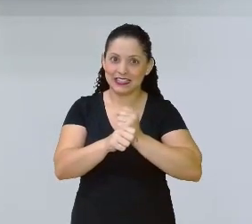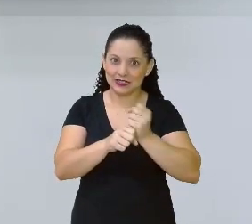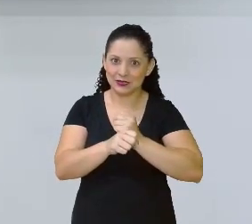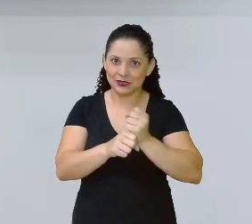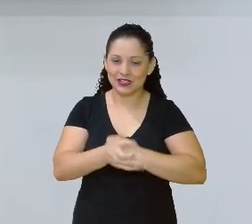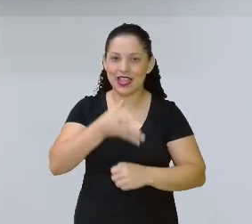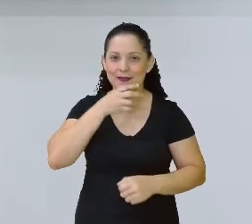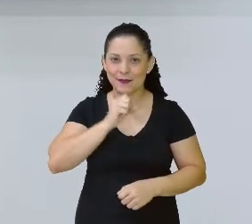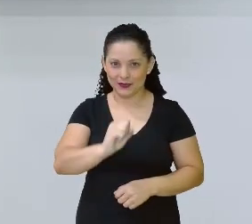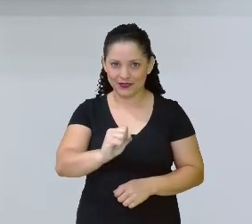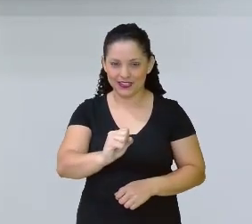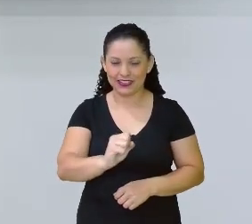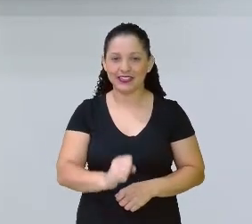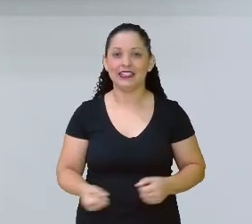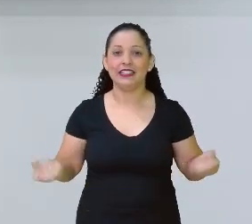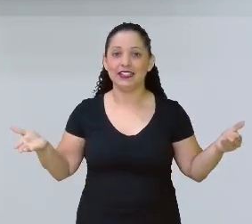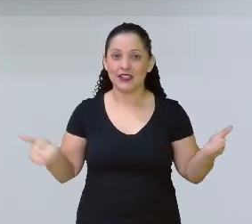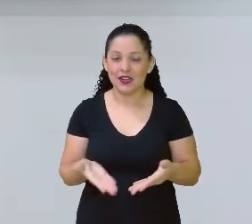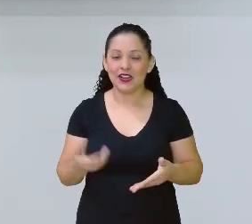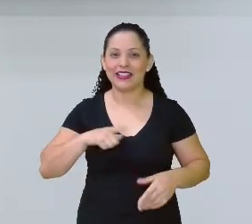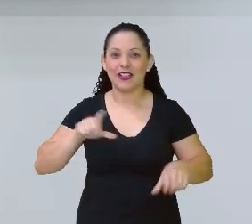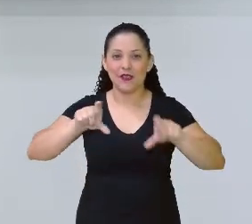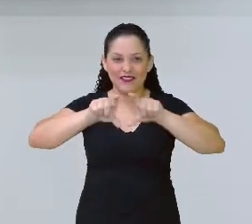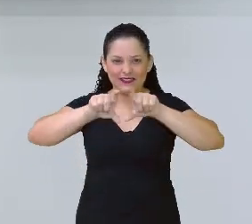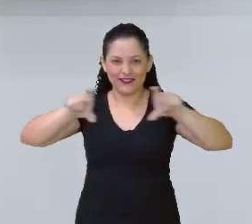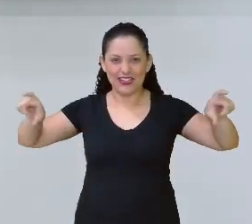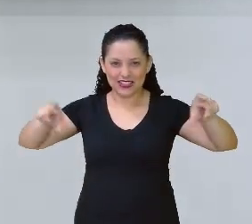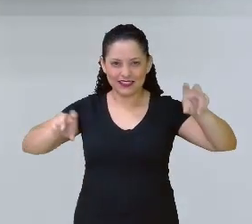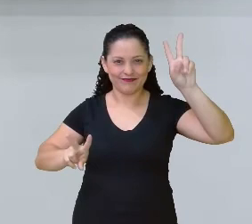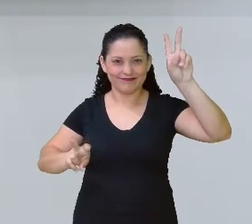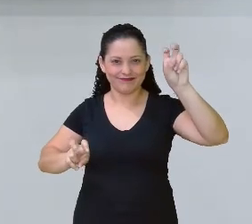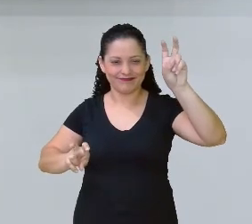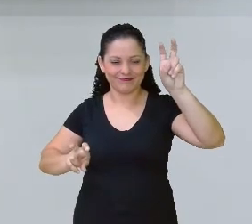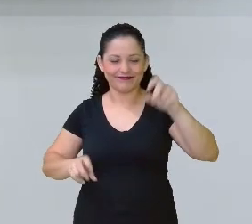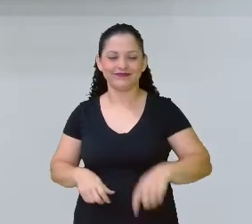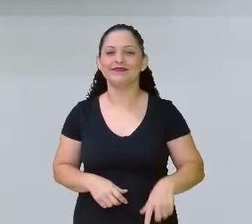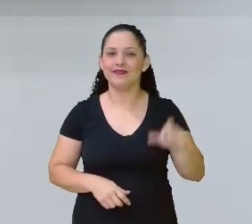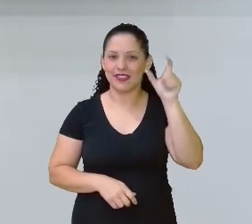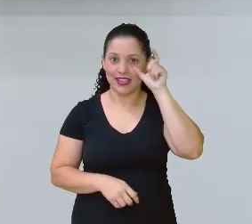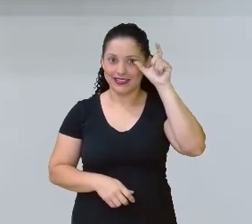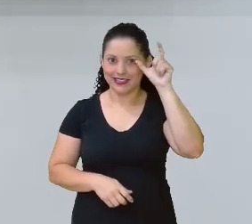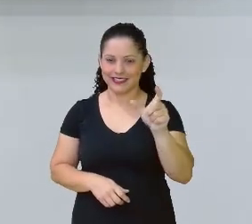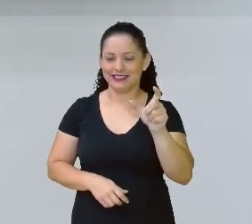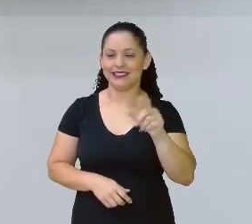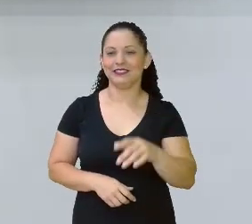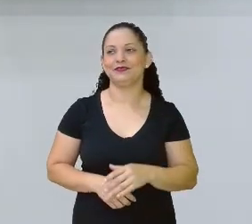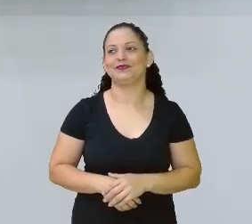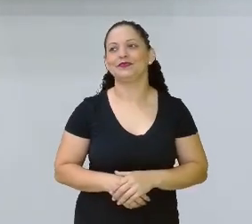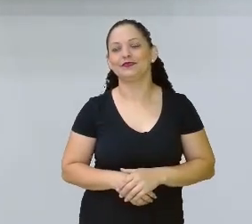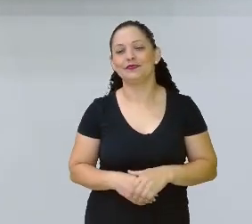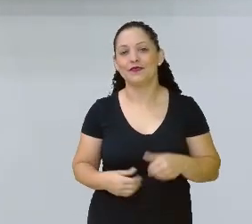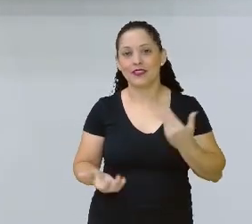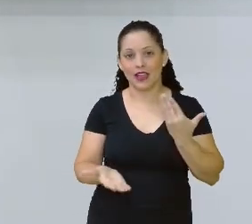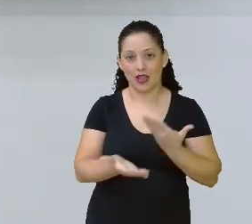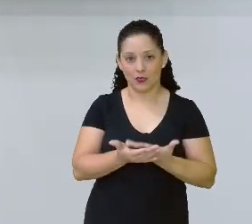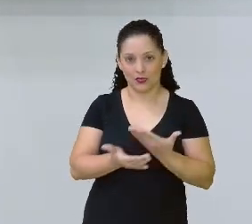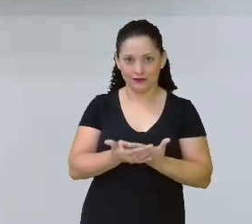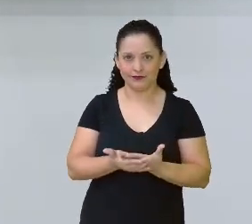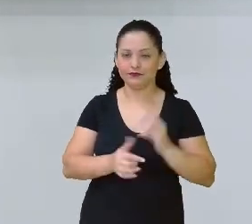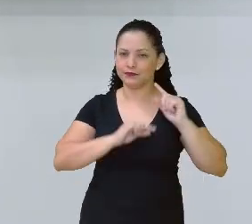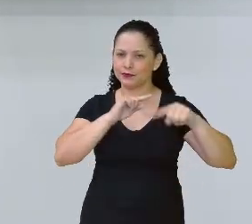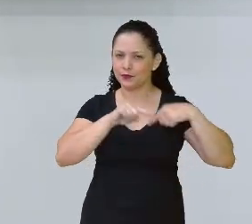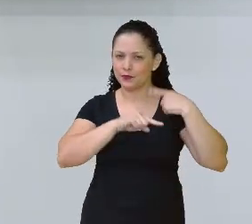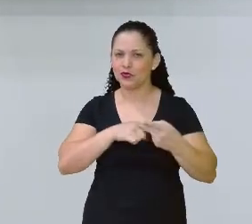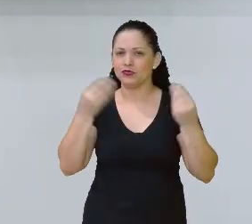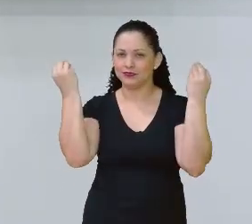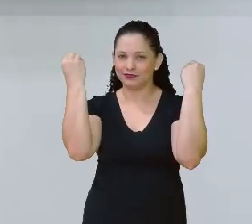Paulo Freire. E eu trouxe mais uma frase, tá? Interessante. Essa aula vai estar no YouTube assim